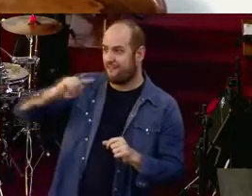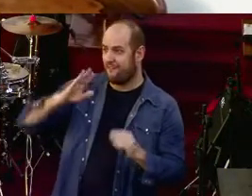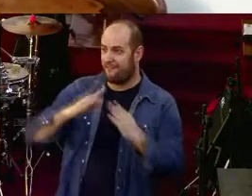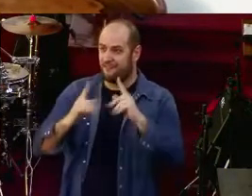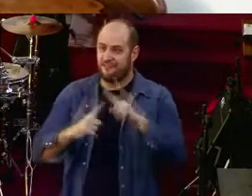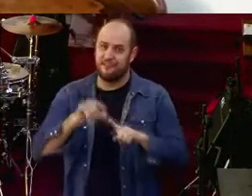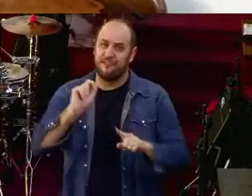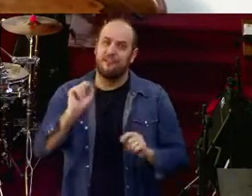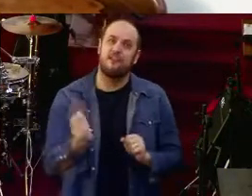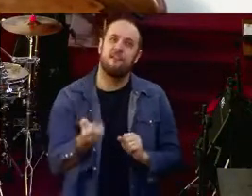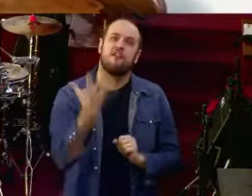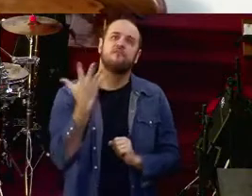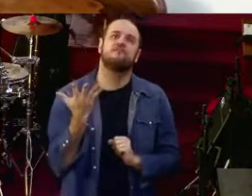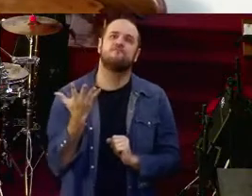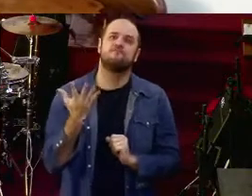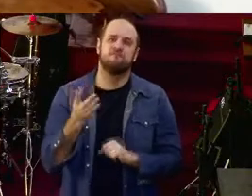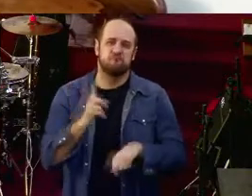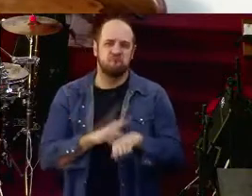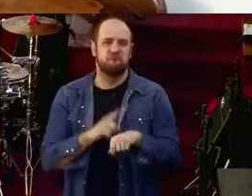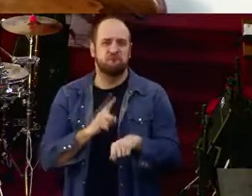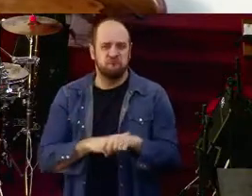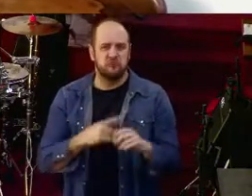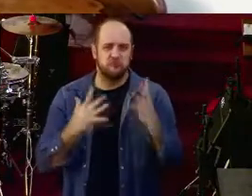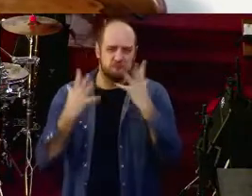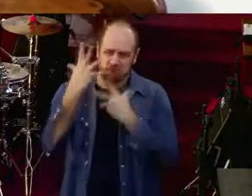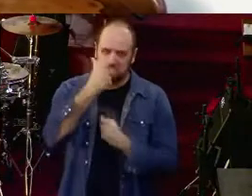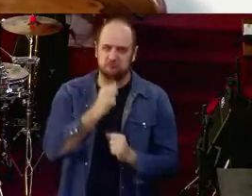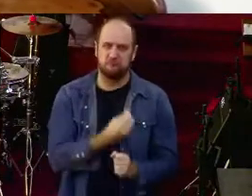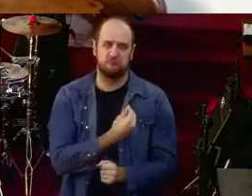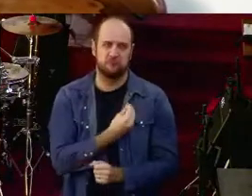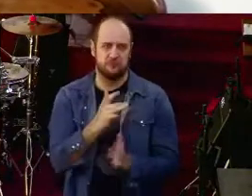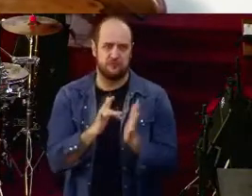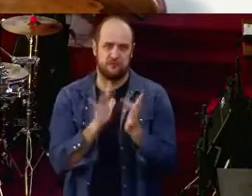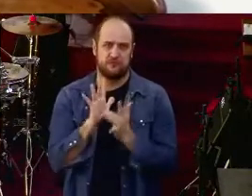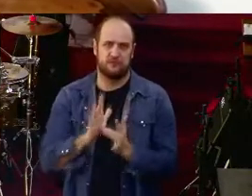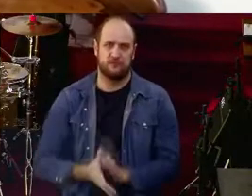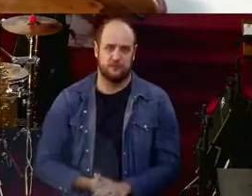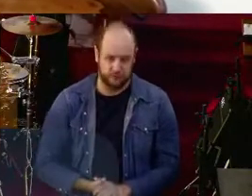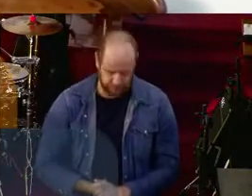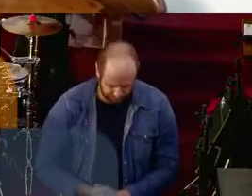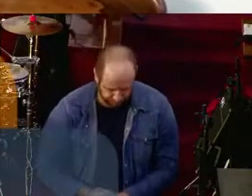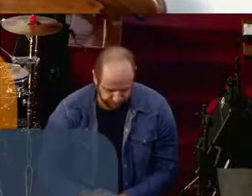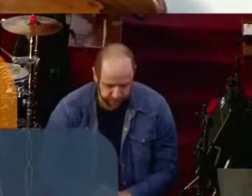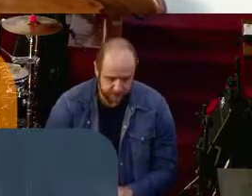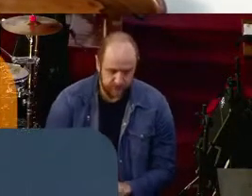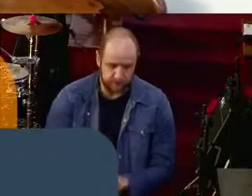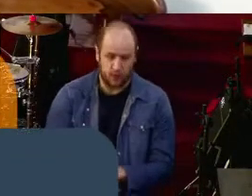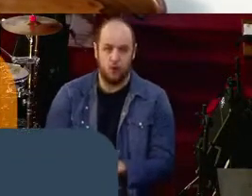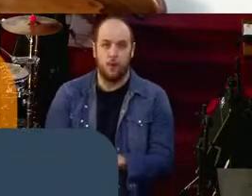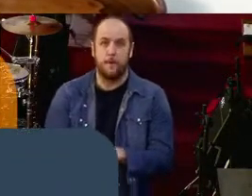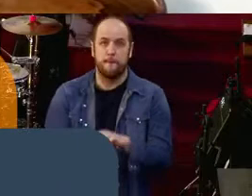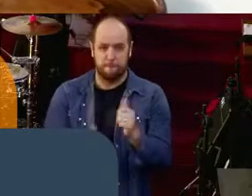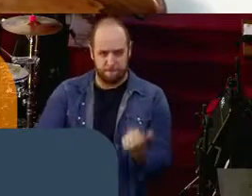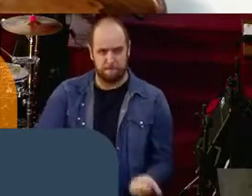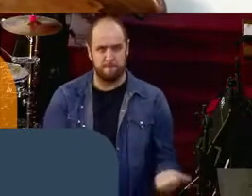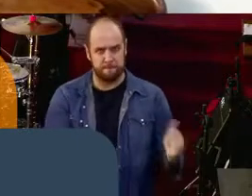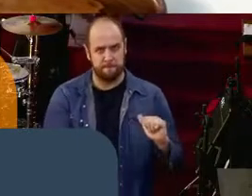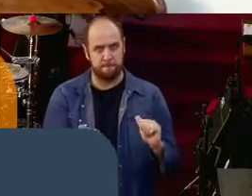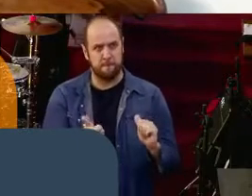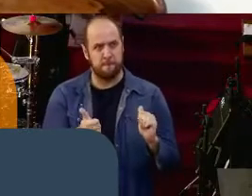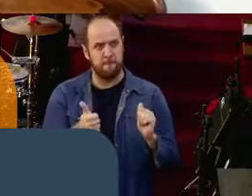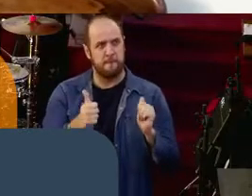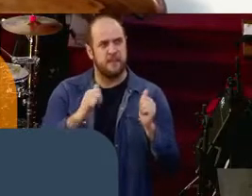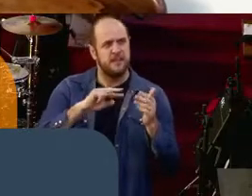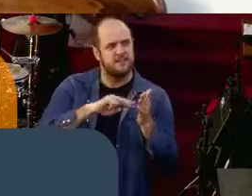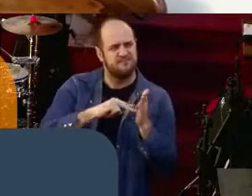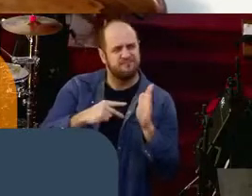foram estes grandes momentos de Jesus. Bom, o batismo simboliza um grande momento, o